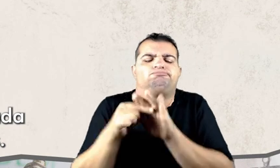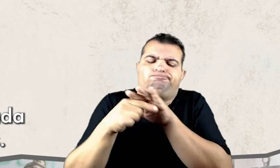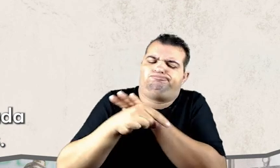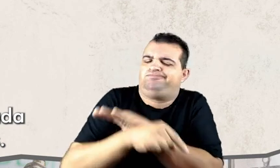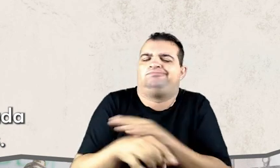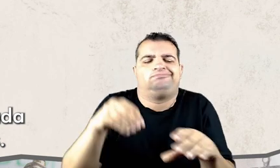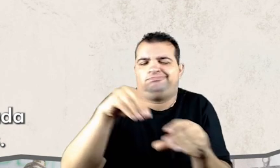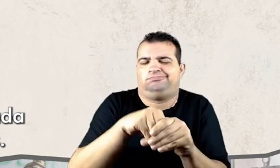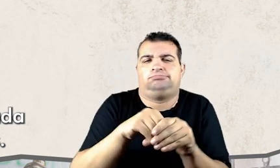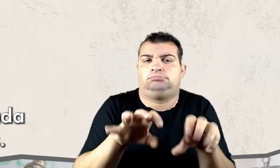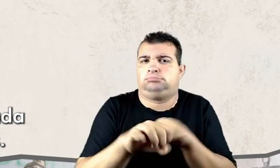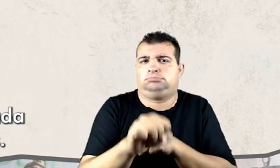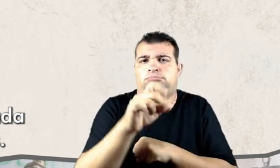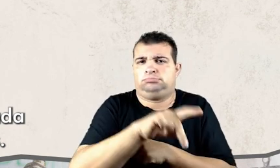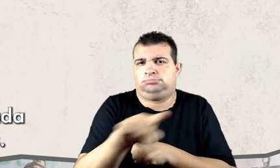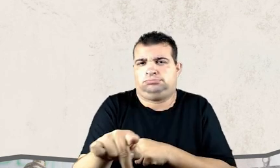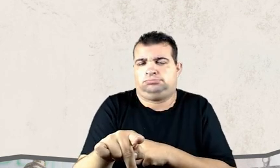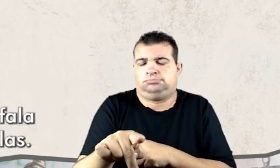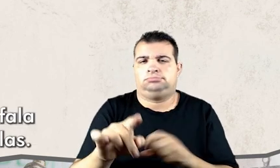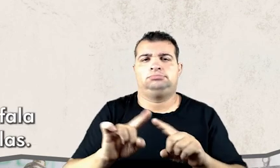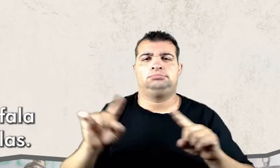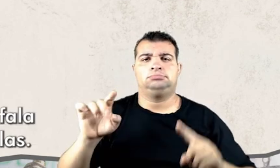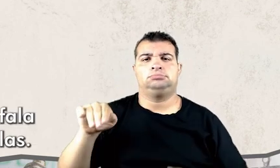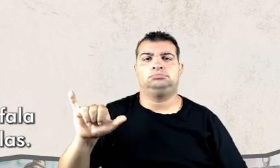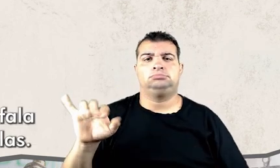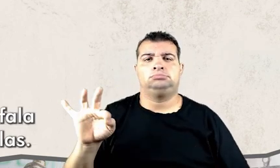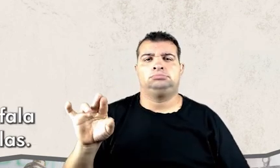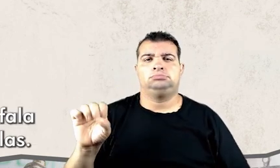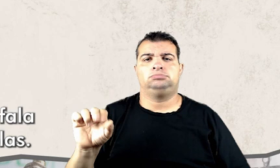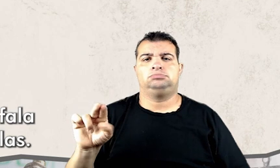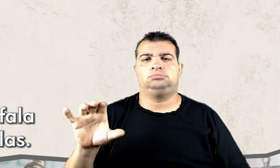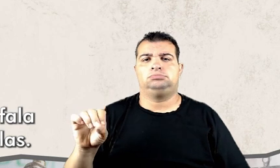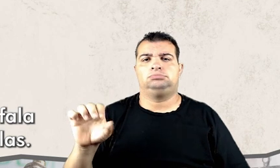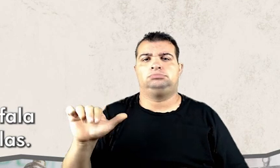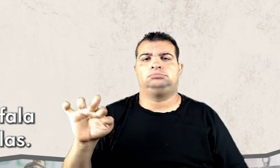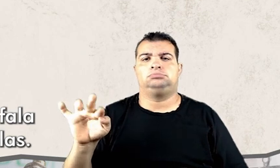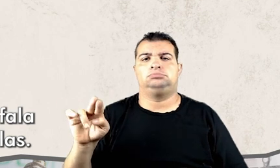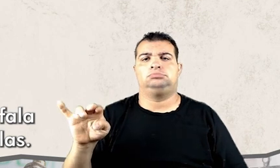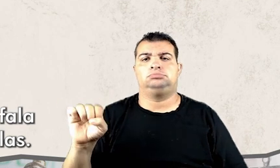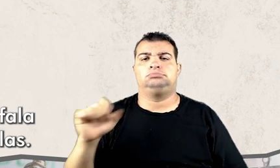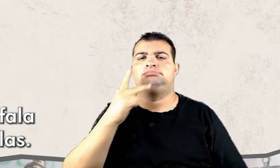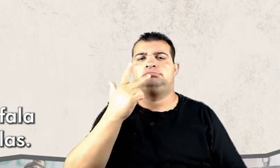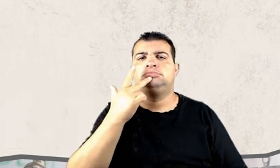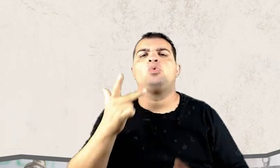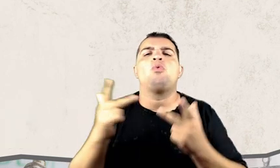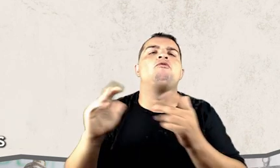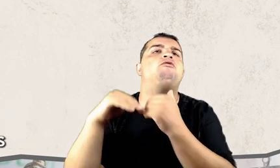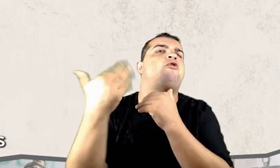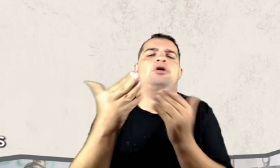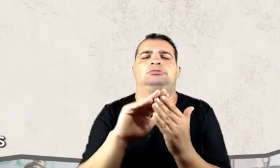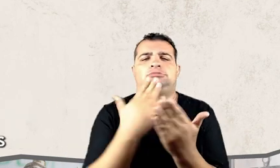estava enraizada na formação de professores. Mas Mitsuko Antunes também fala do que acontece fora das